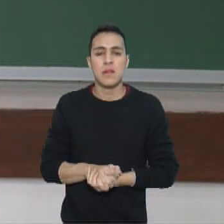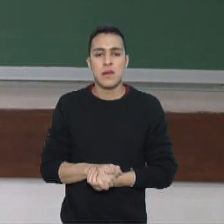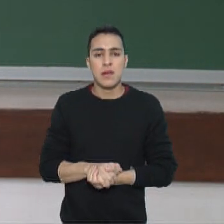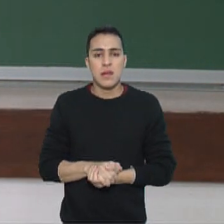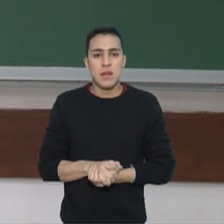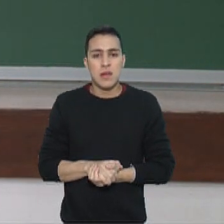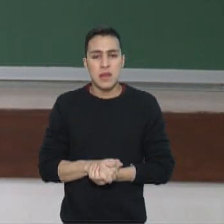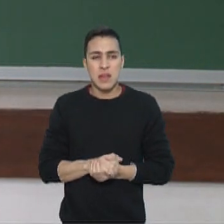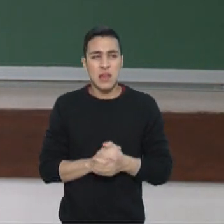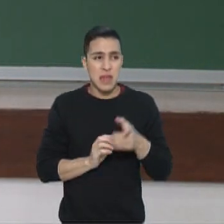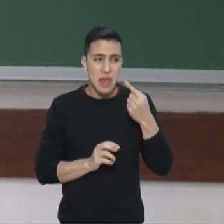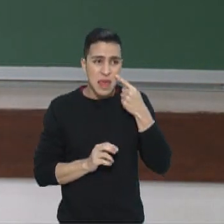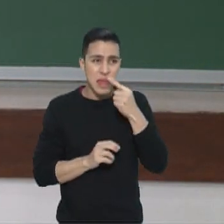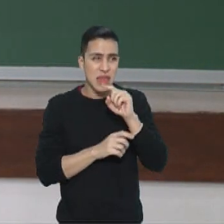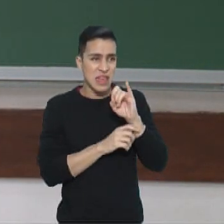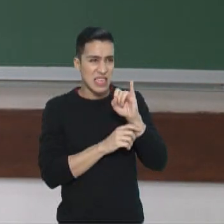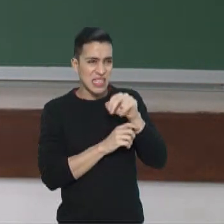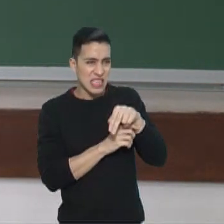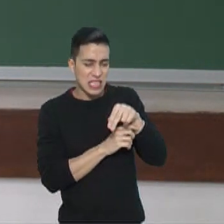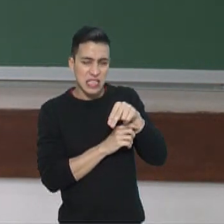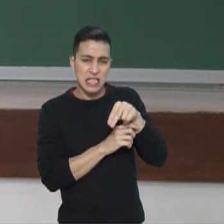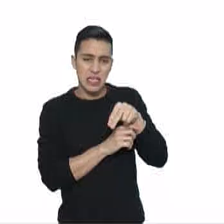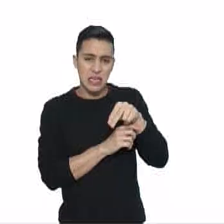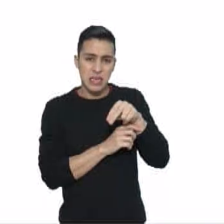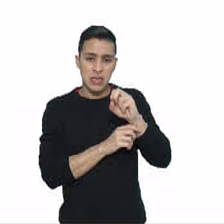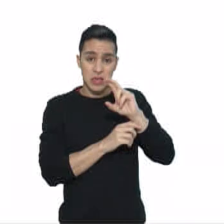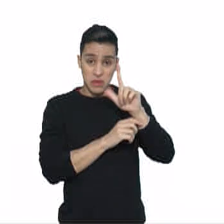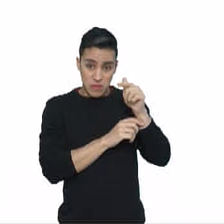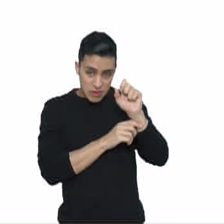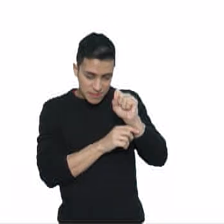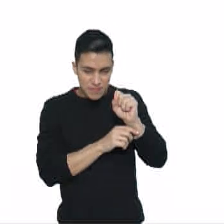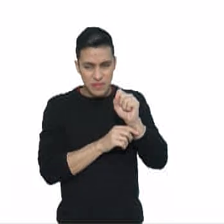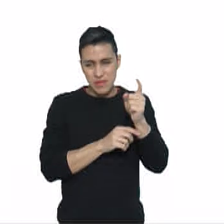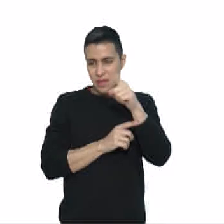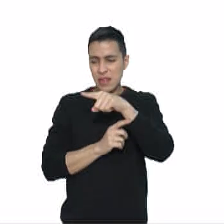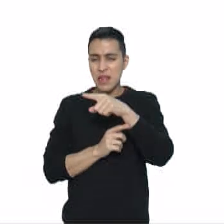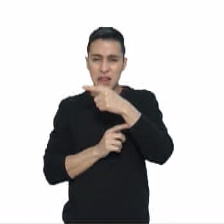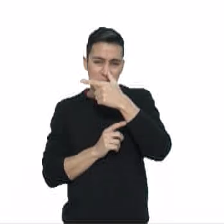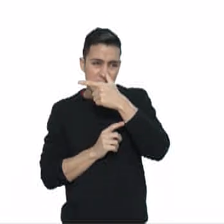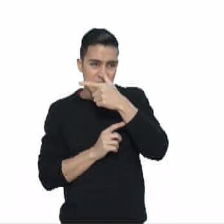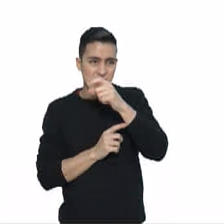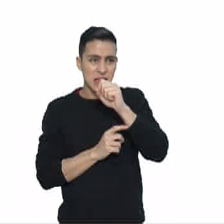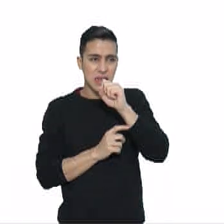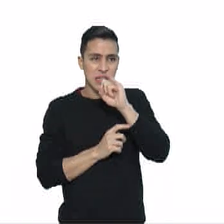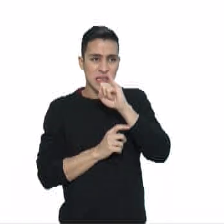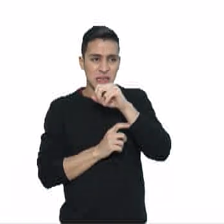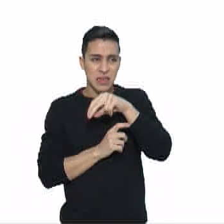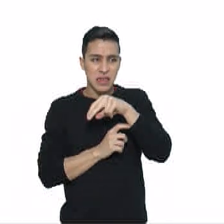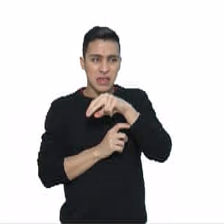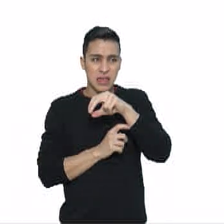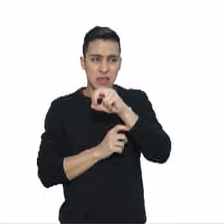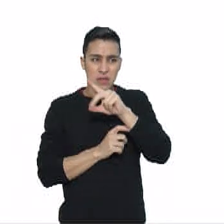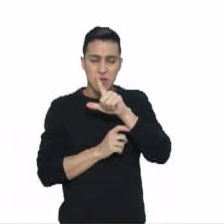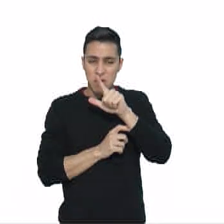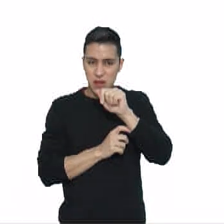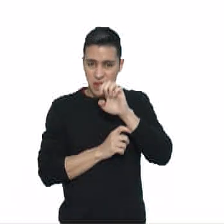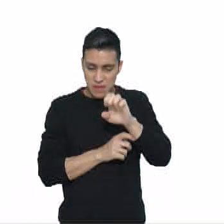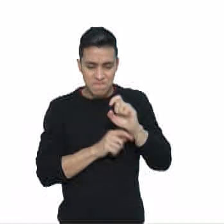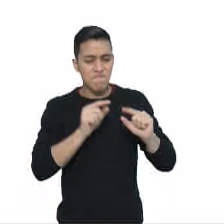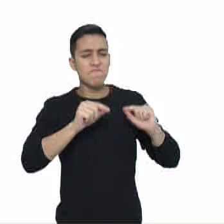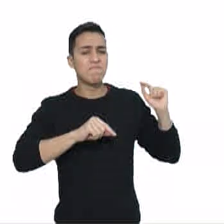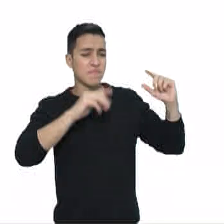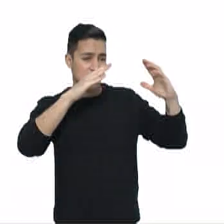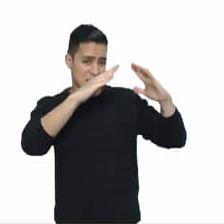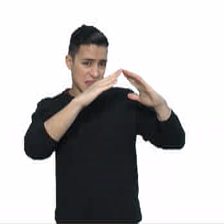As ínsulas, pessoal, o que seriam essas ínsulas? Em latim, insulae. As ínsulas eram moradias